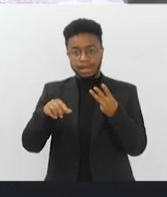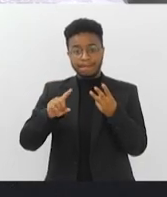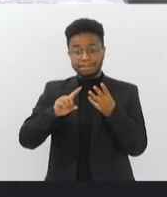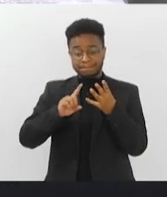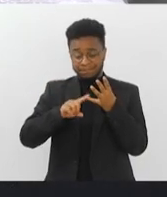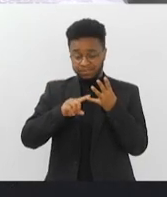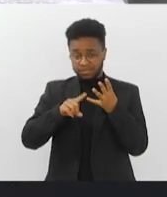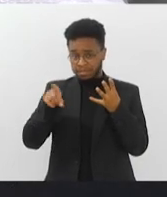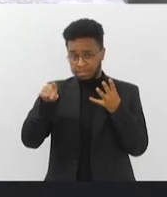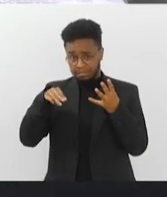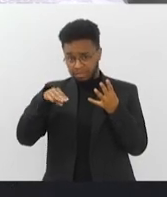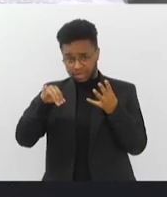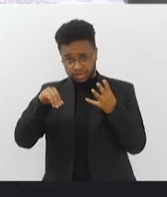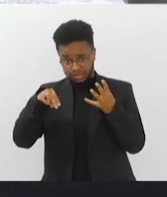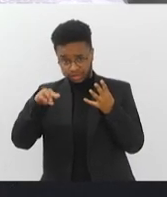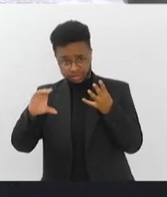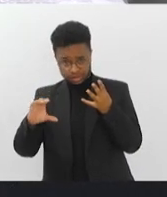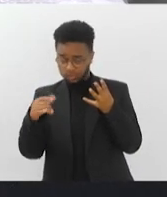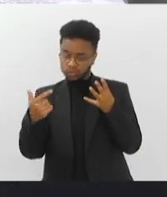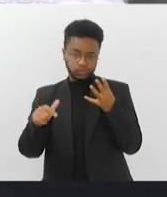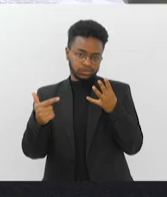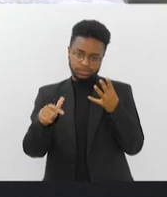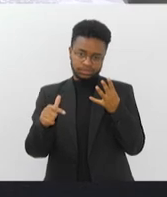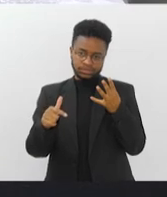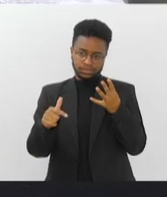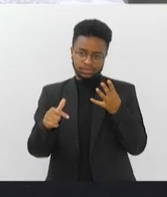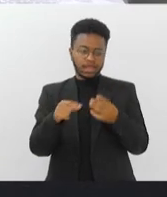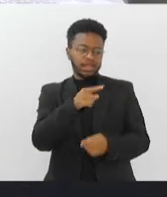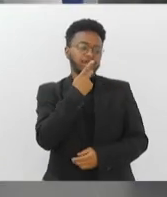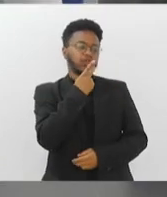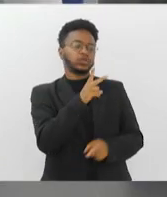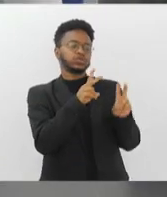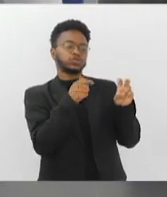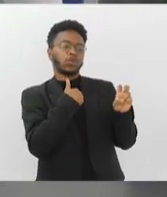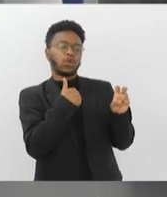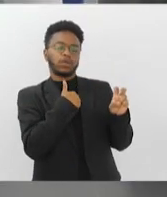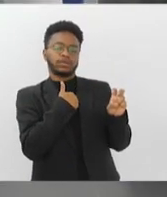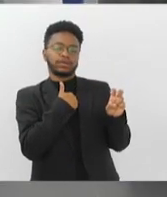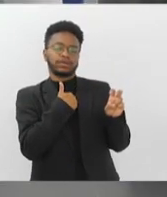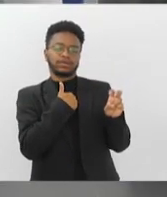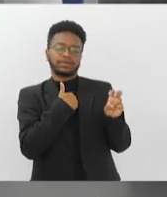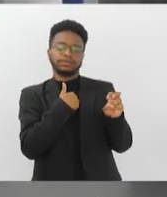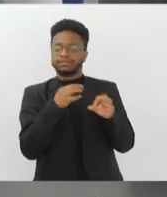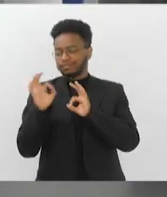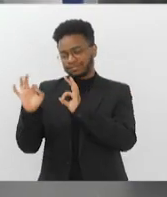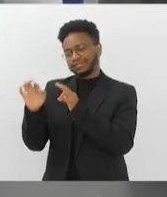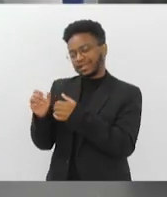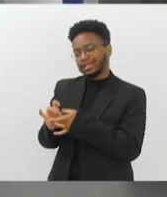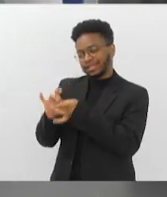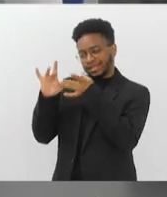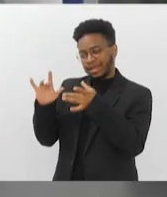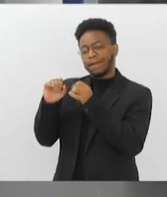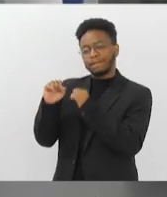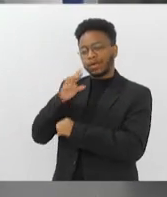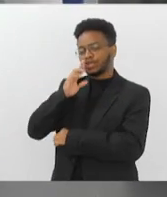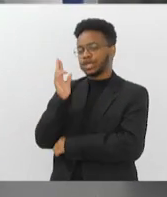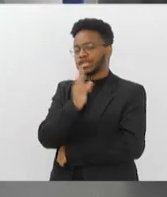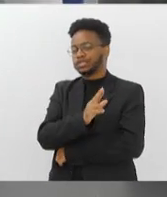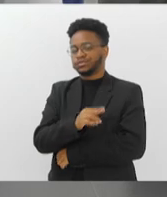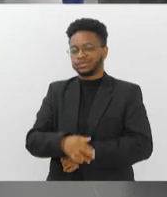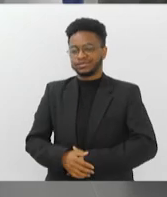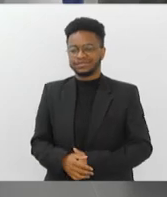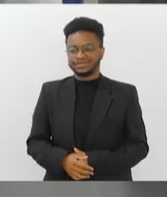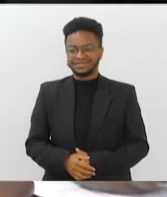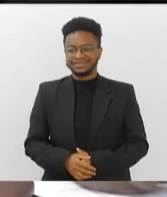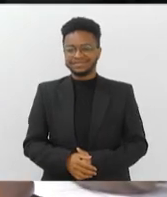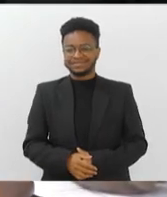Vossa Excelência. Senhor presidente, fui citado. É legítimo. Vossa Excelência tem o direito regimental de fazer uso